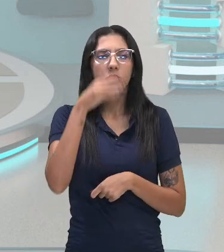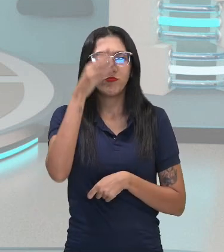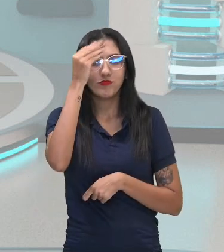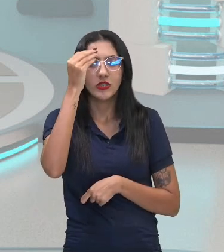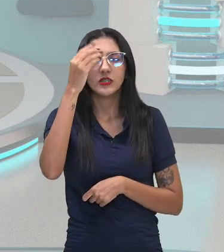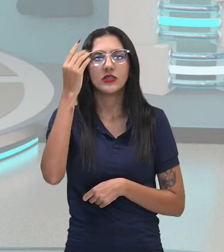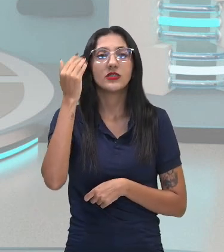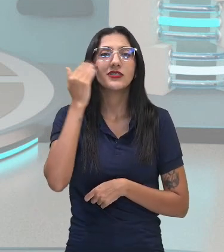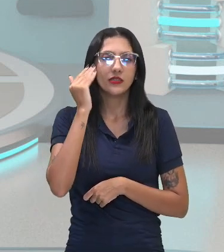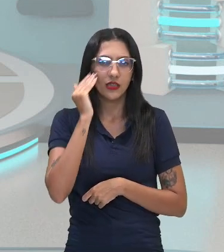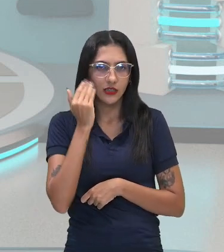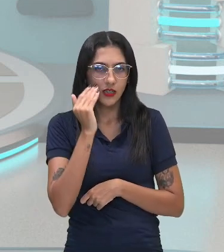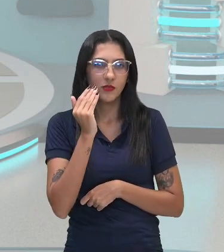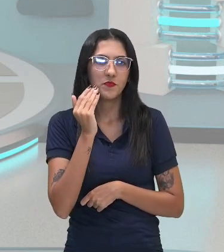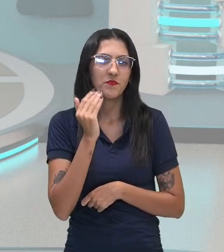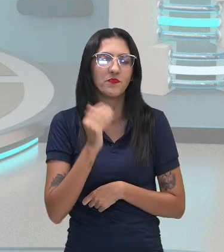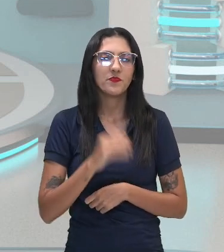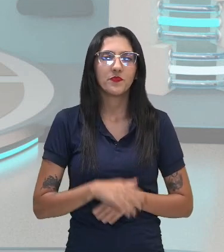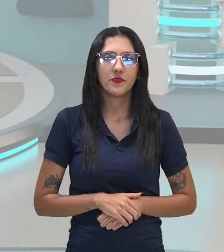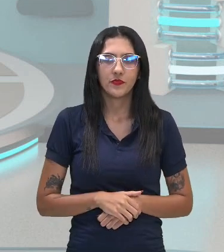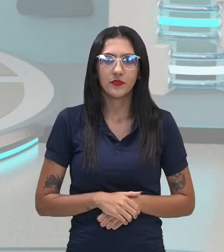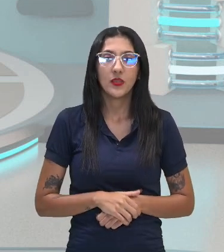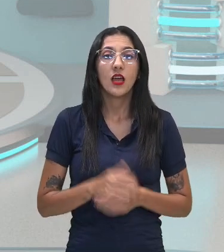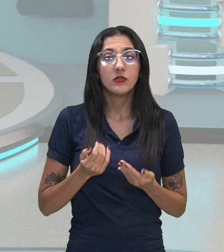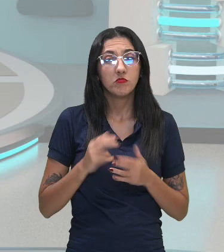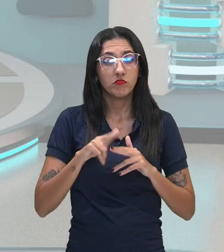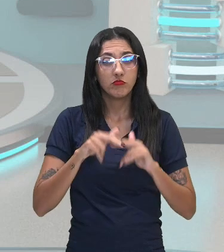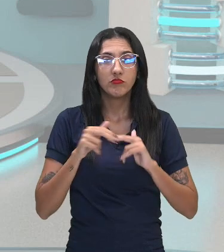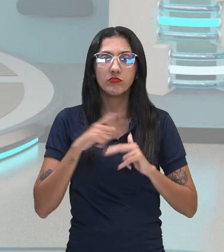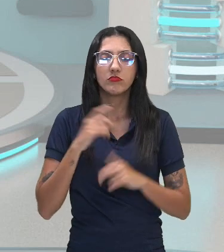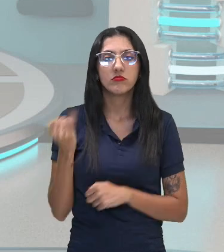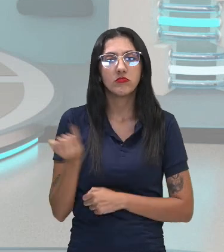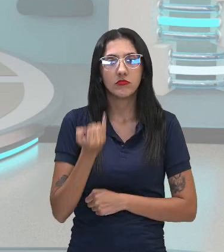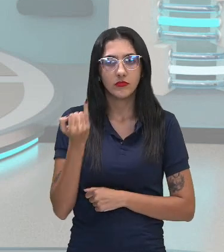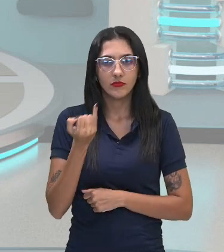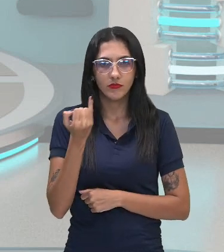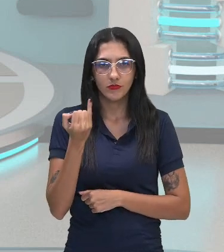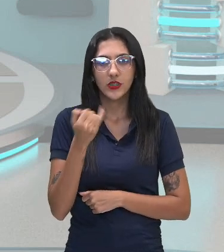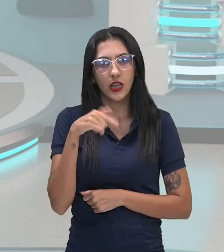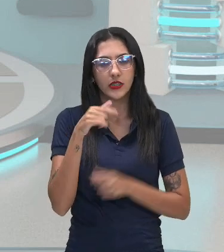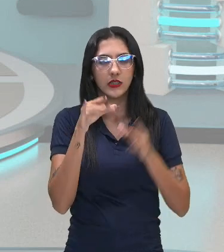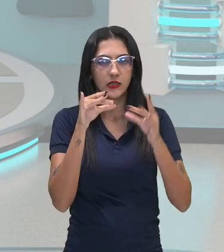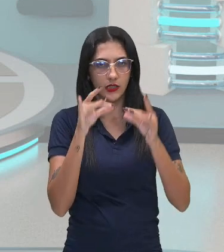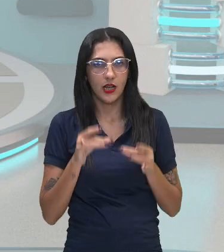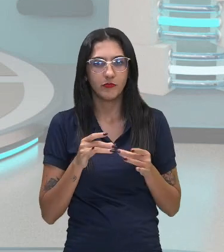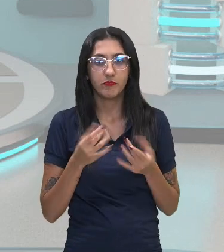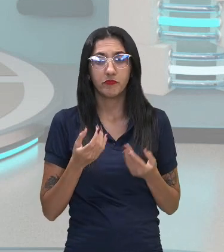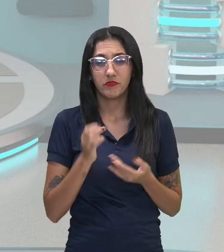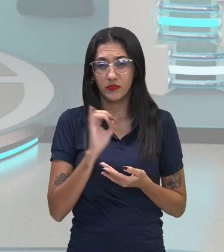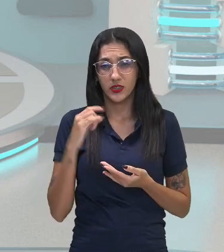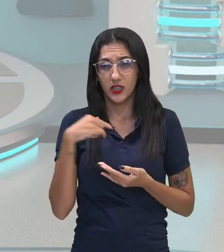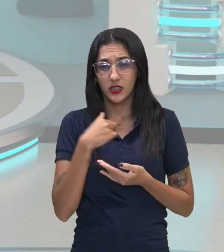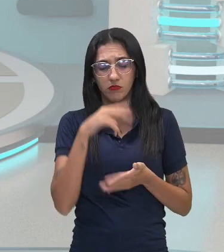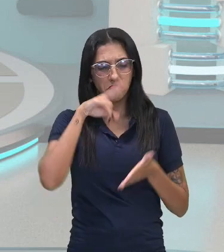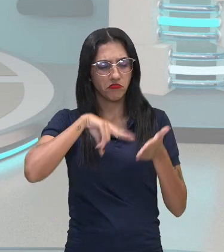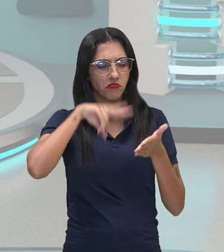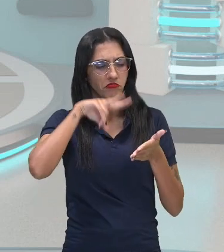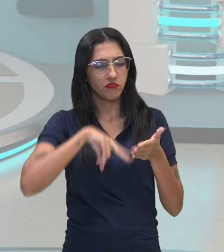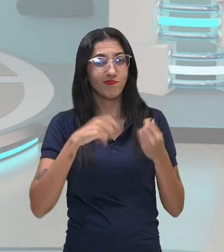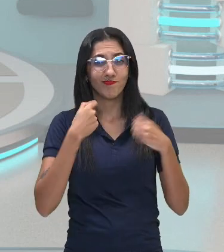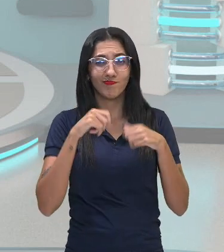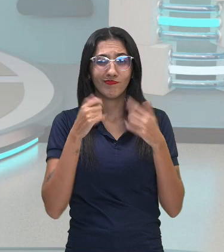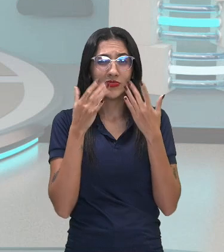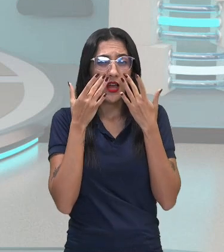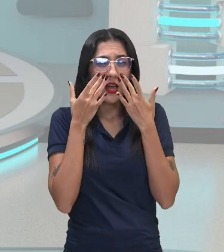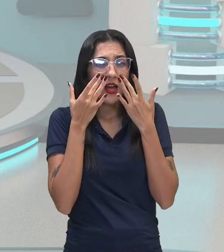estava querendo dizer. Então, é muito importante essa questão. Quando nós lemos, nós temos que estar prestando